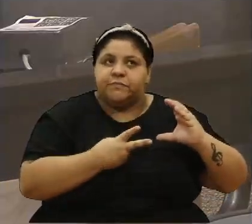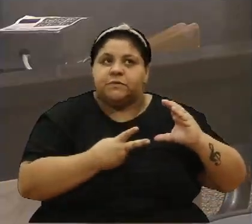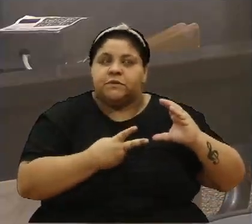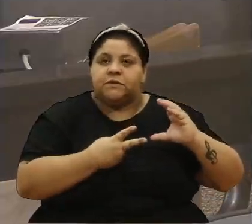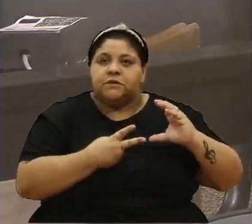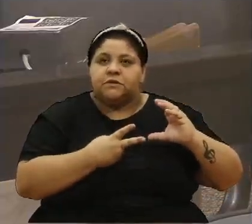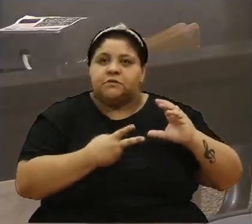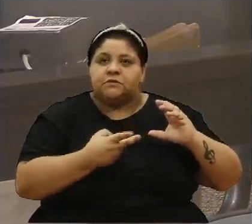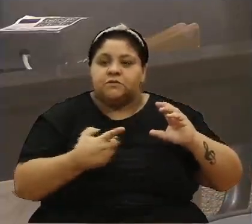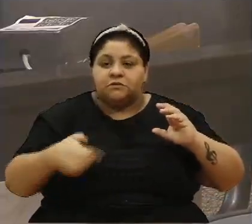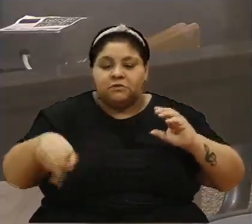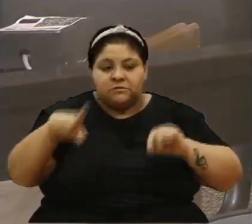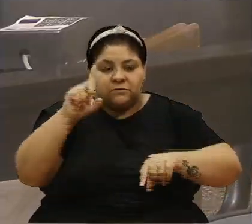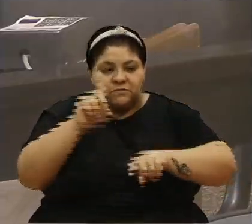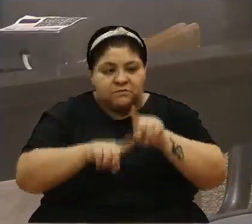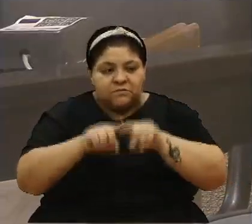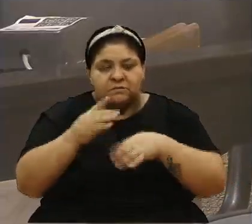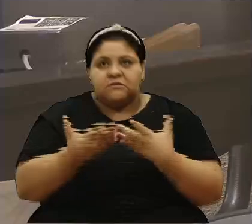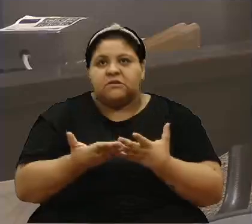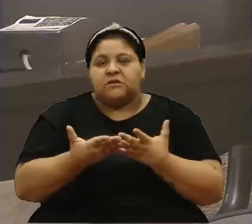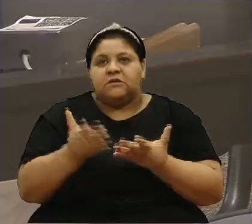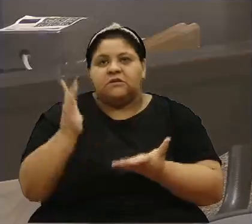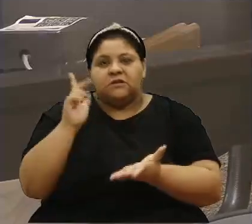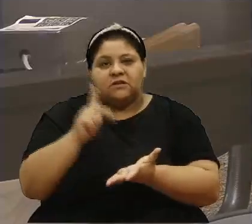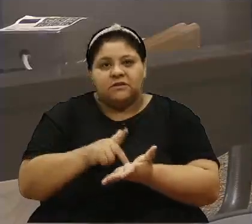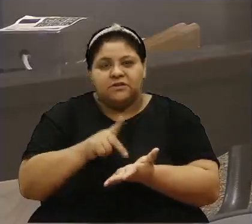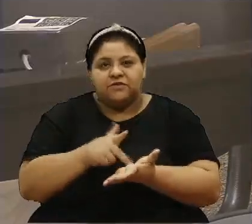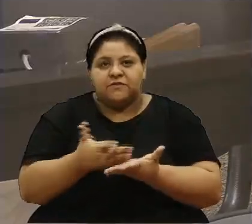para que as coisas realmente